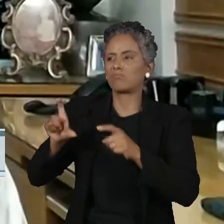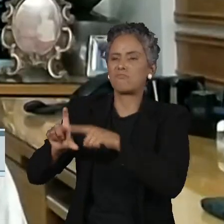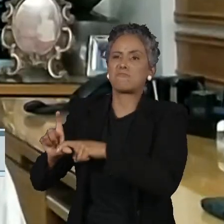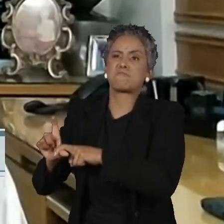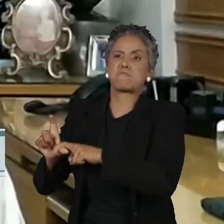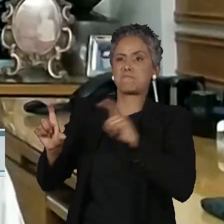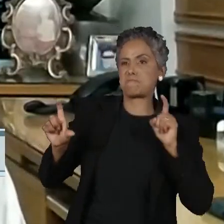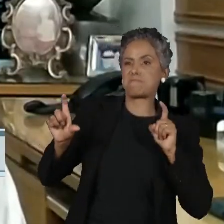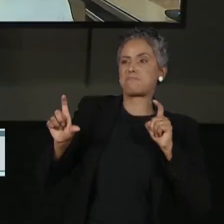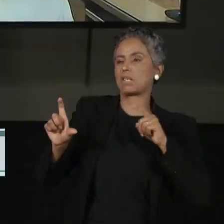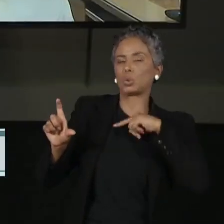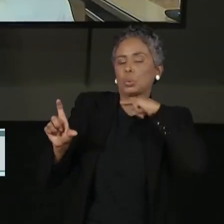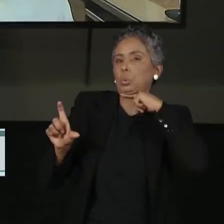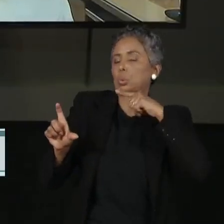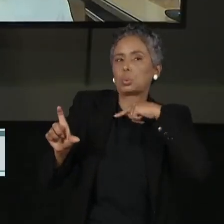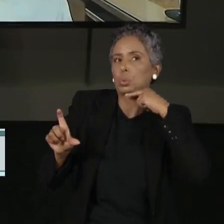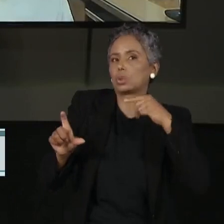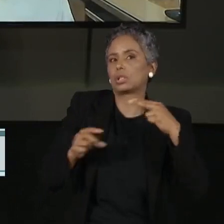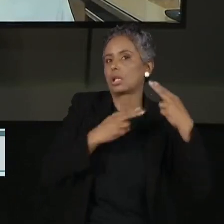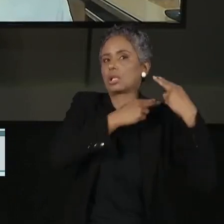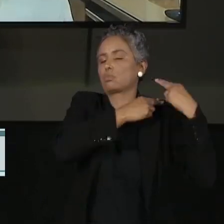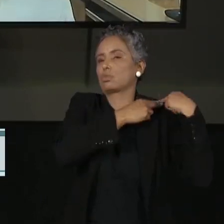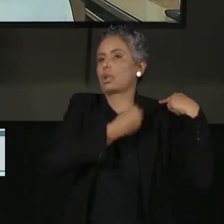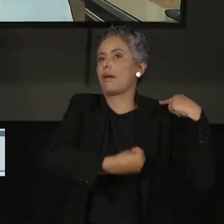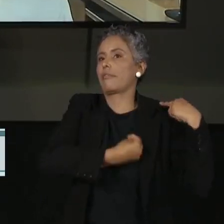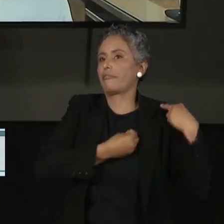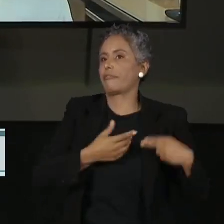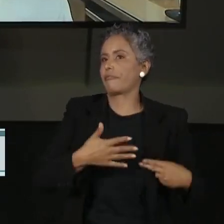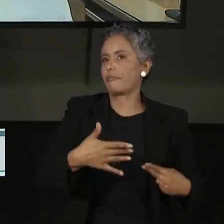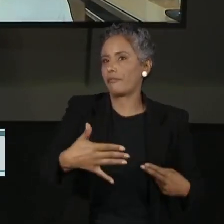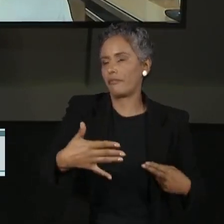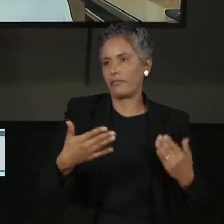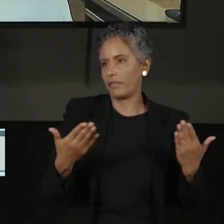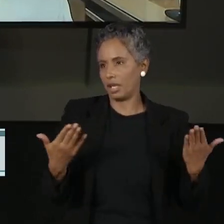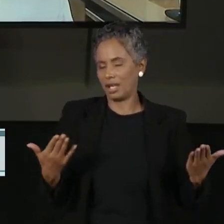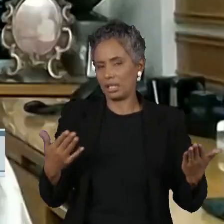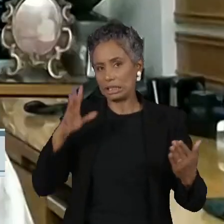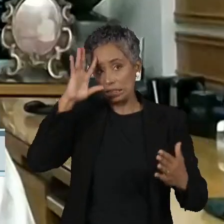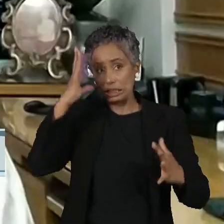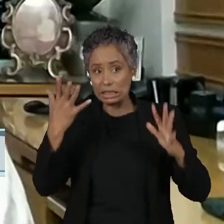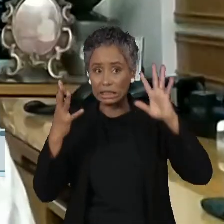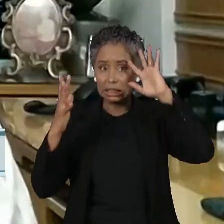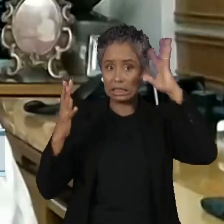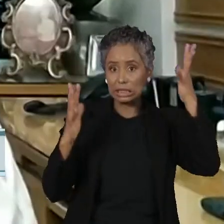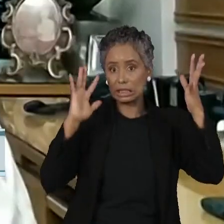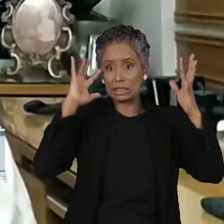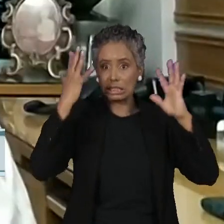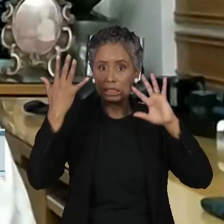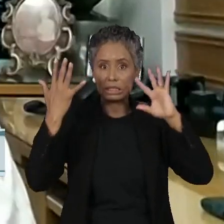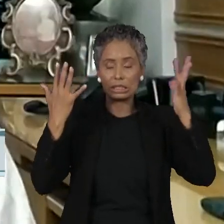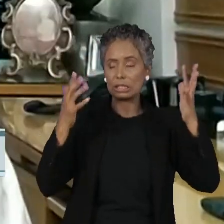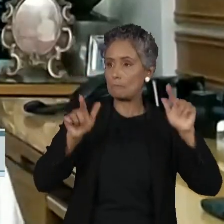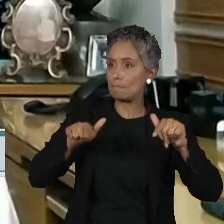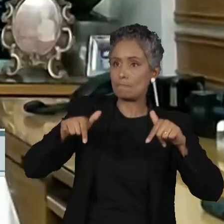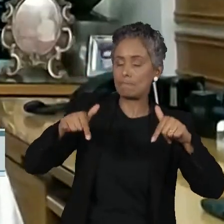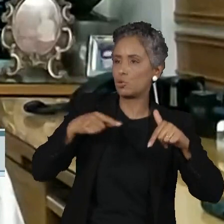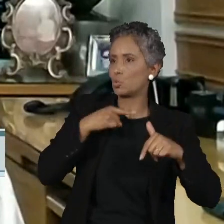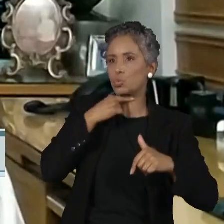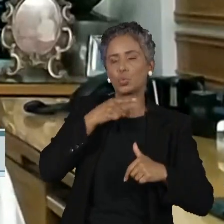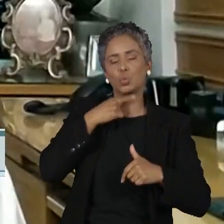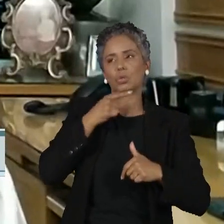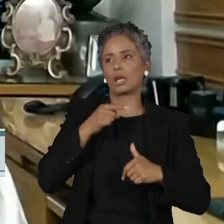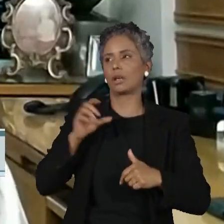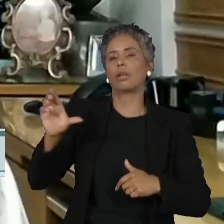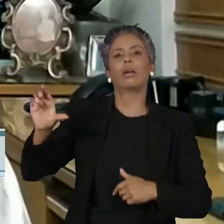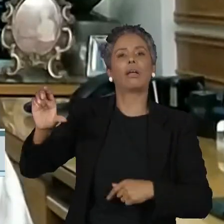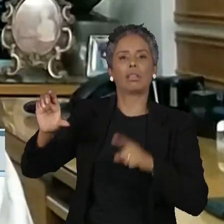fato independentes e responsáveis pela sua vida, responsáveis pelas suas decisões. E elas acreditam nesse modelo como sendo